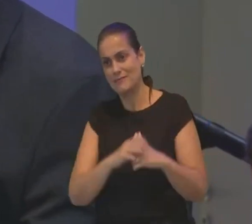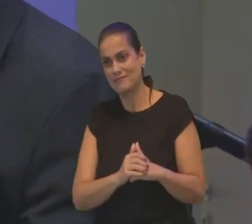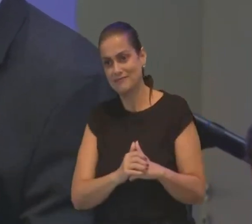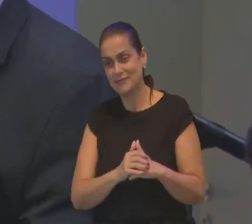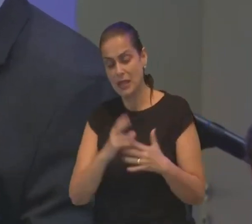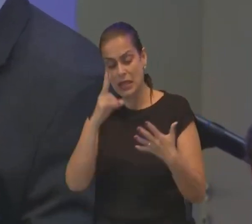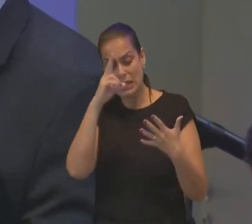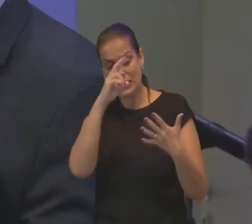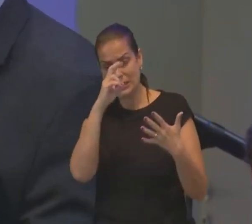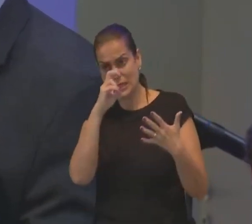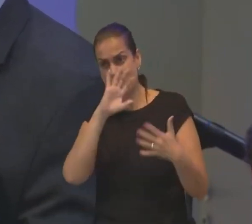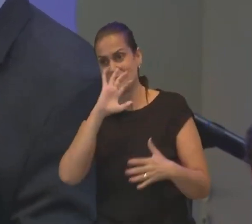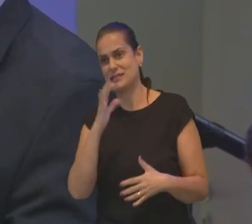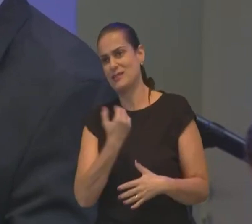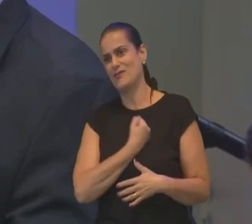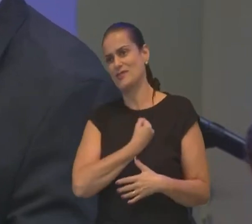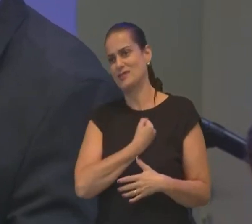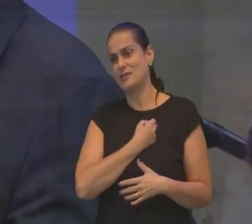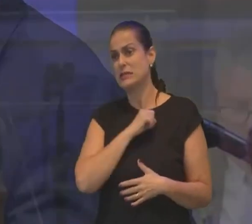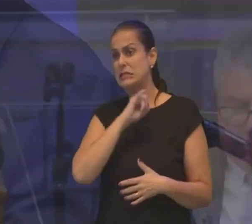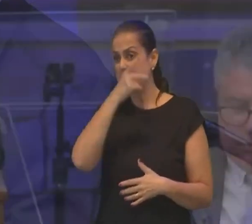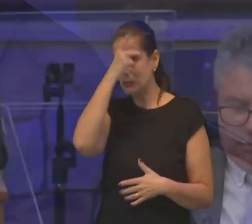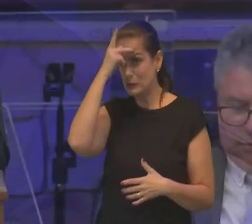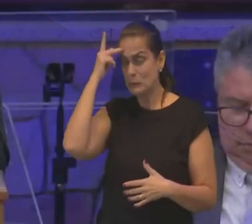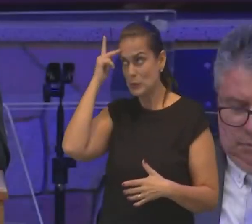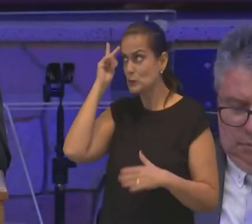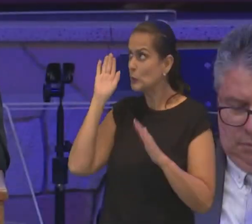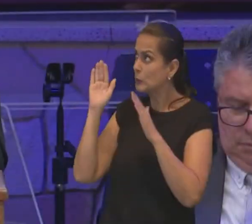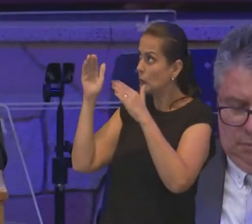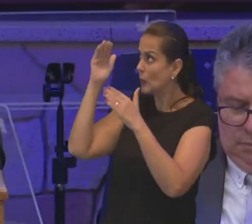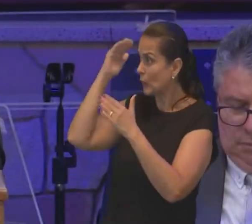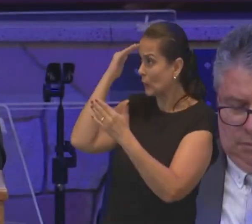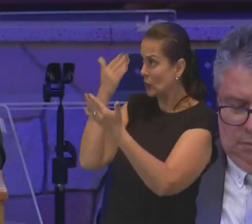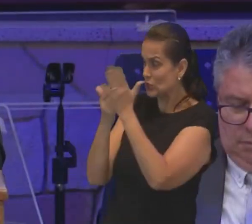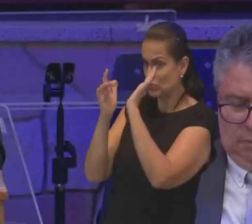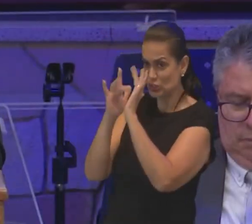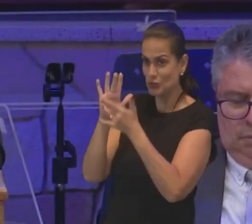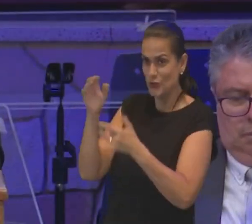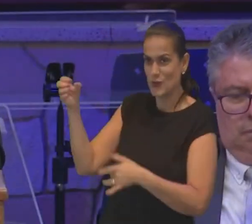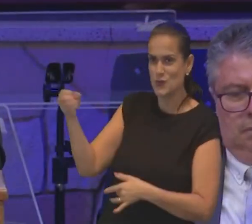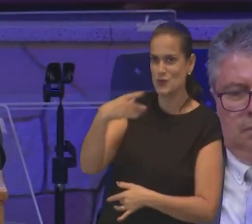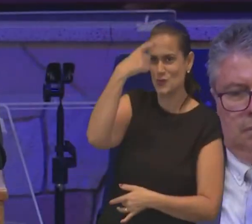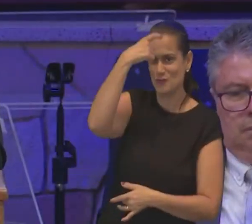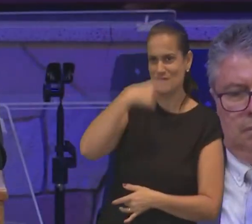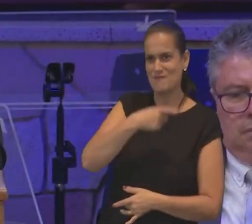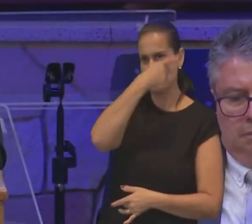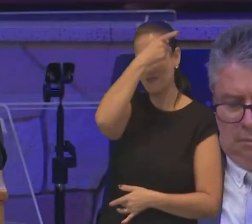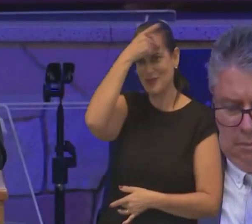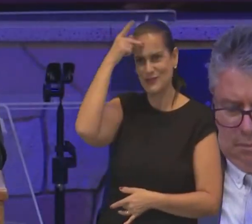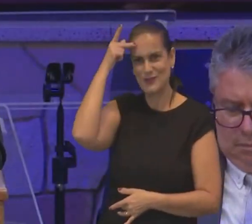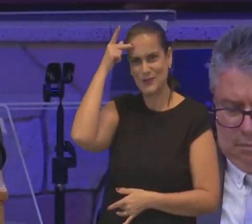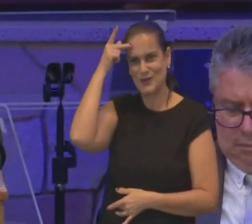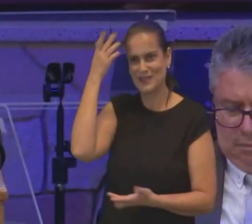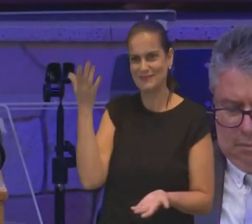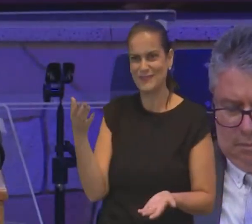salvação. Aquele que está em Cristo é nova criatura.